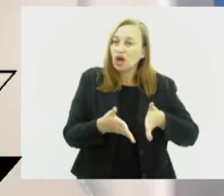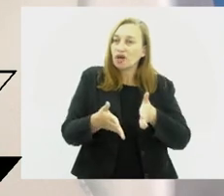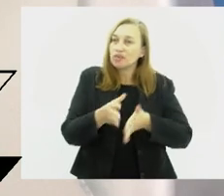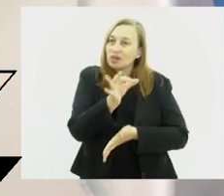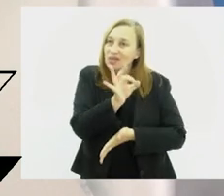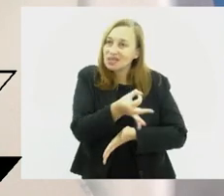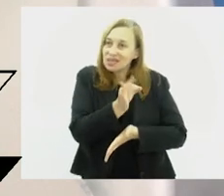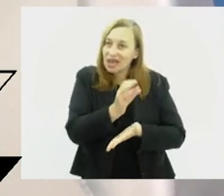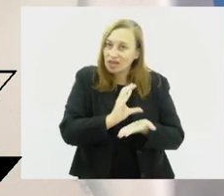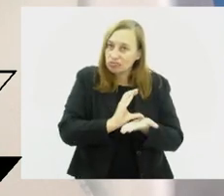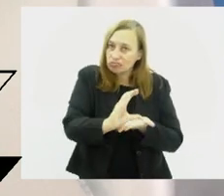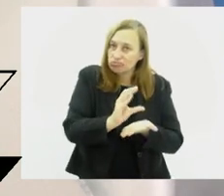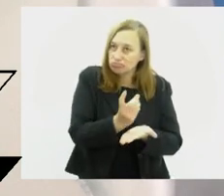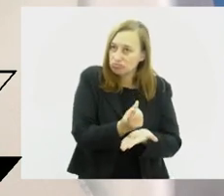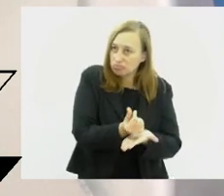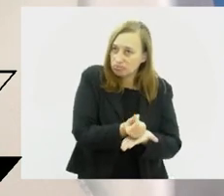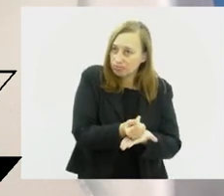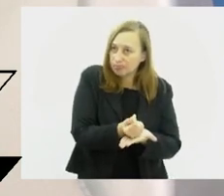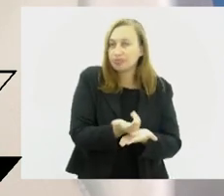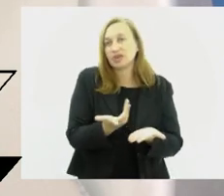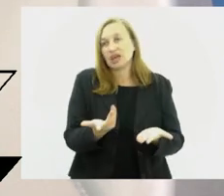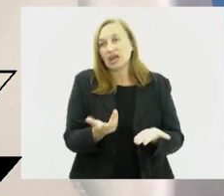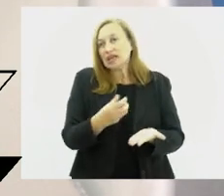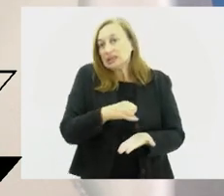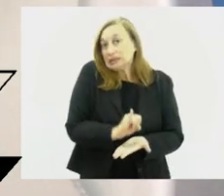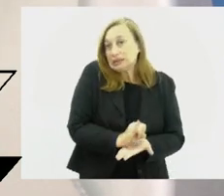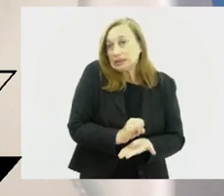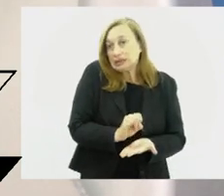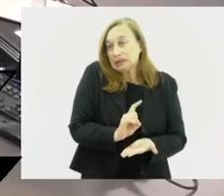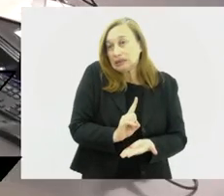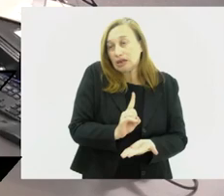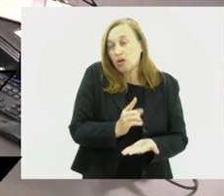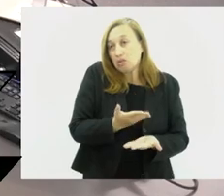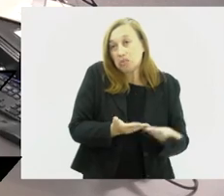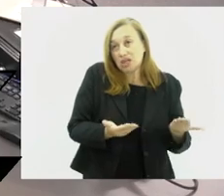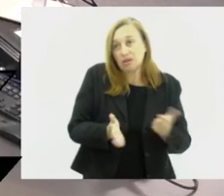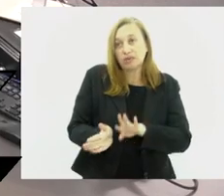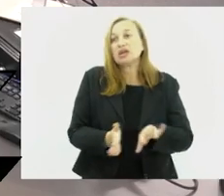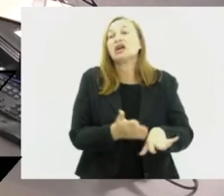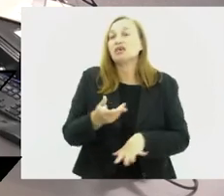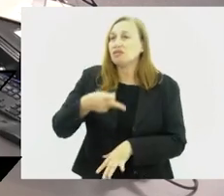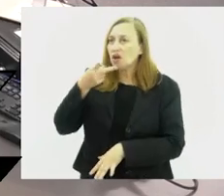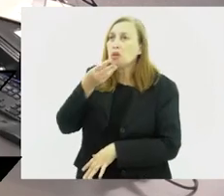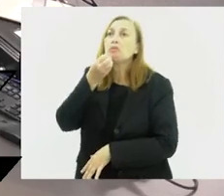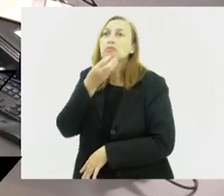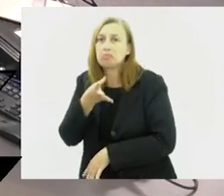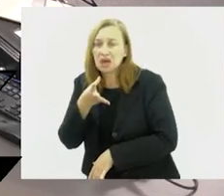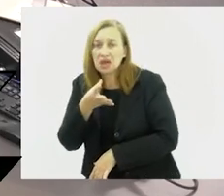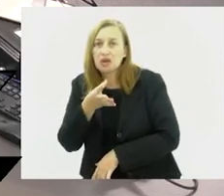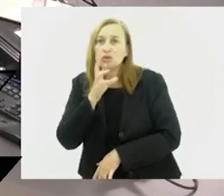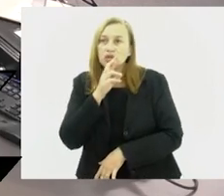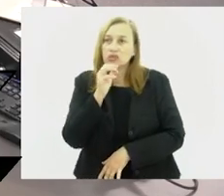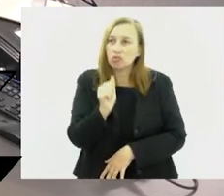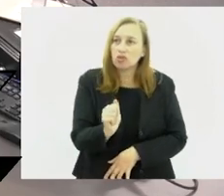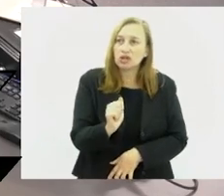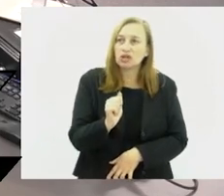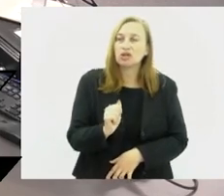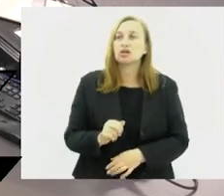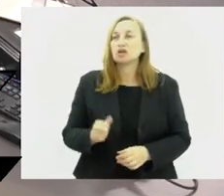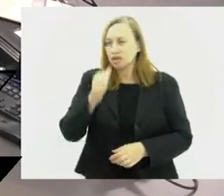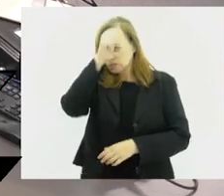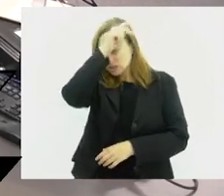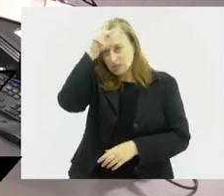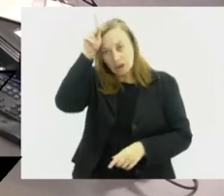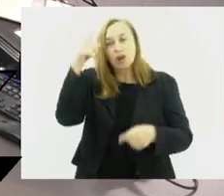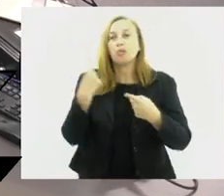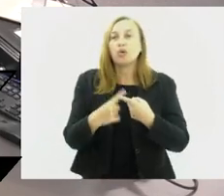cai numa letra morta da lei. O deputado Amorim, Vossa Excelência chamou muito corretamente a atenção da questão municipal, né? Porque a lei